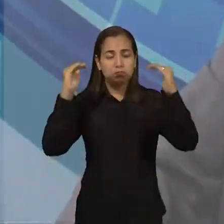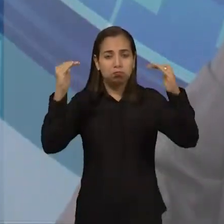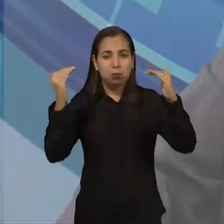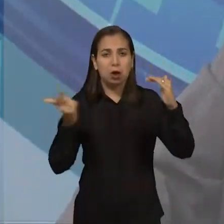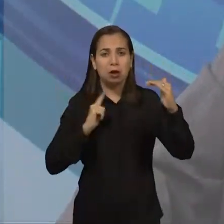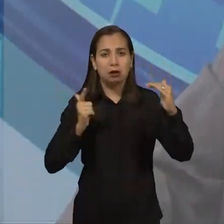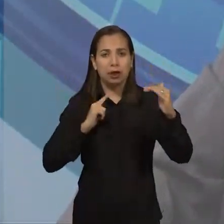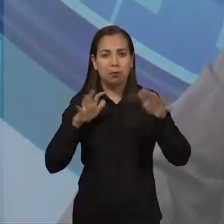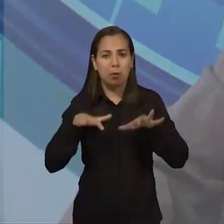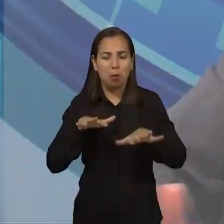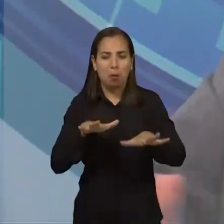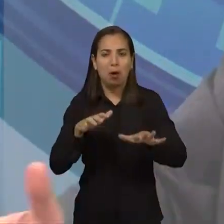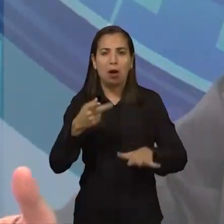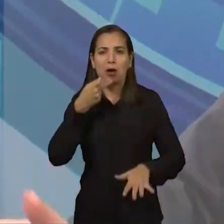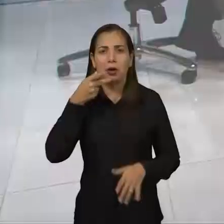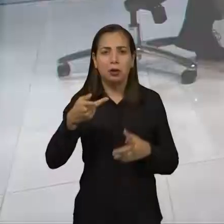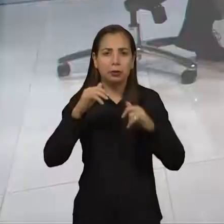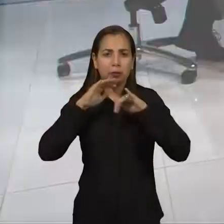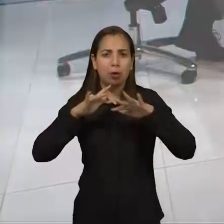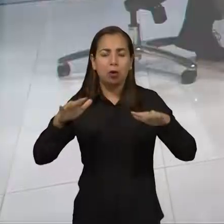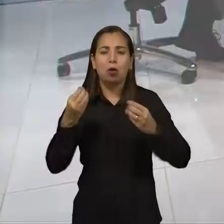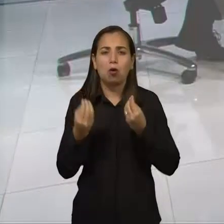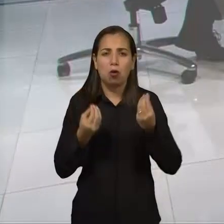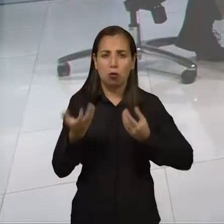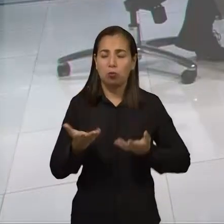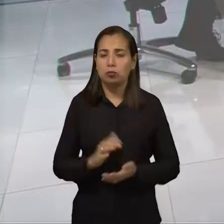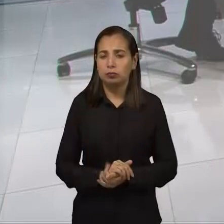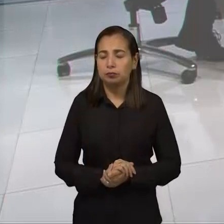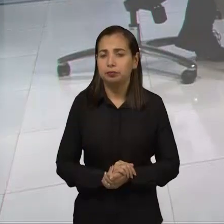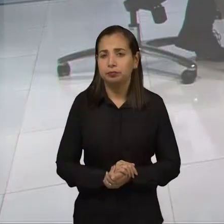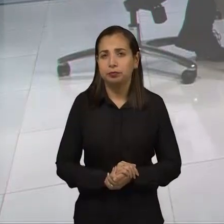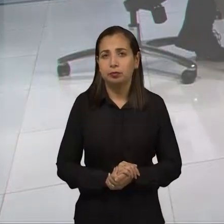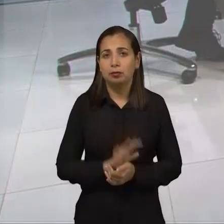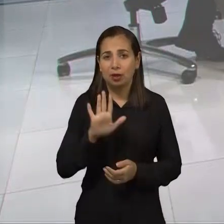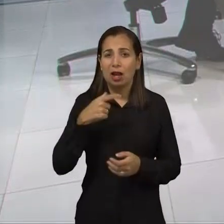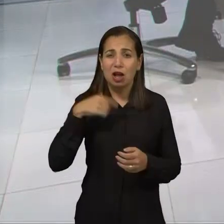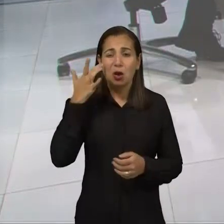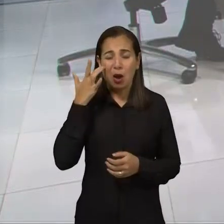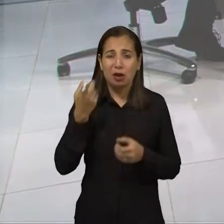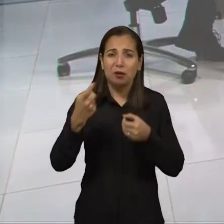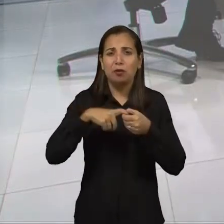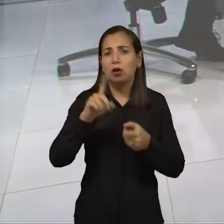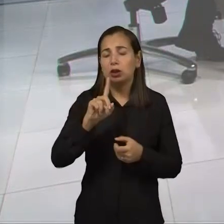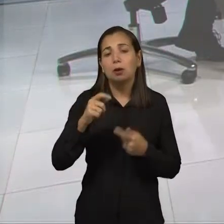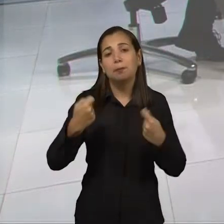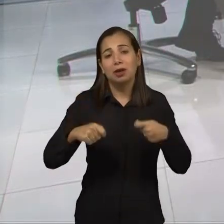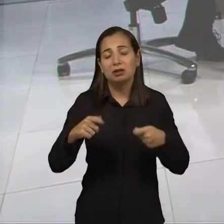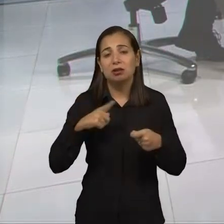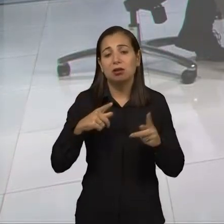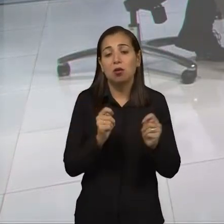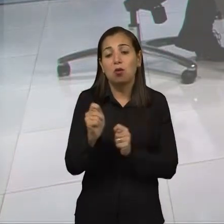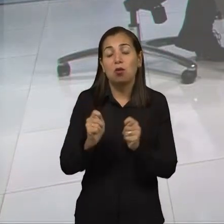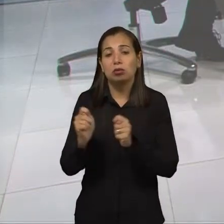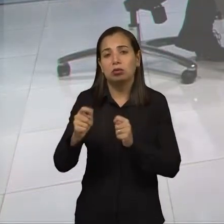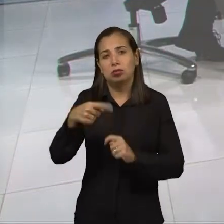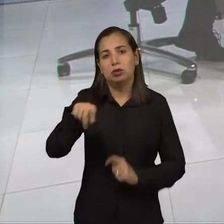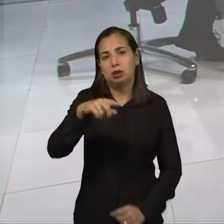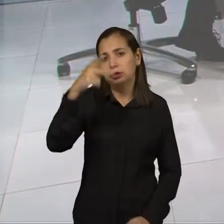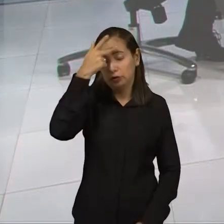faz uma manifestação dessa. Terrível. Não, eu não acho que deva votar, mas tem que ter um autocontrole das pessoas e tem que